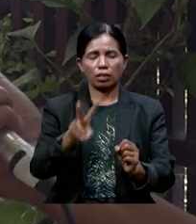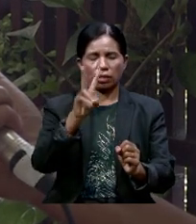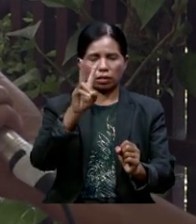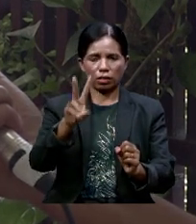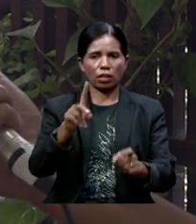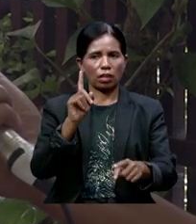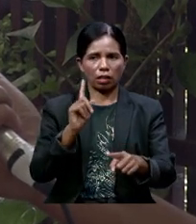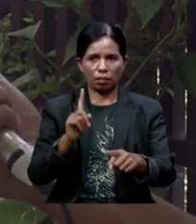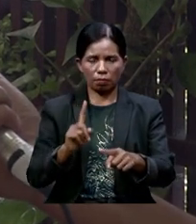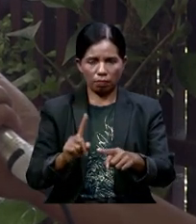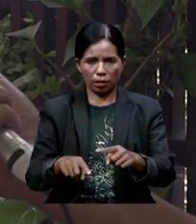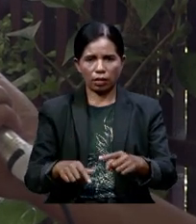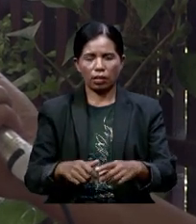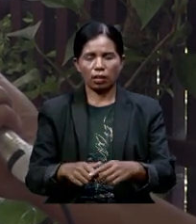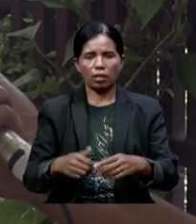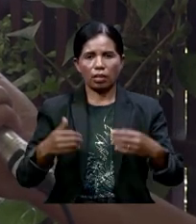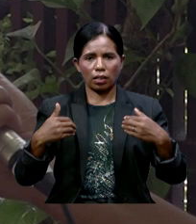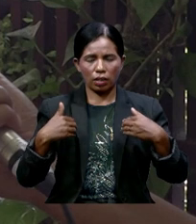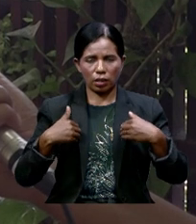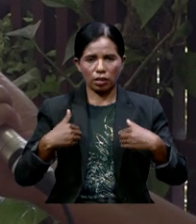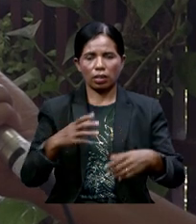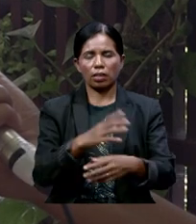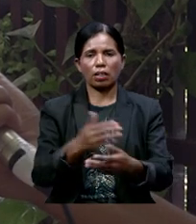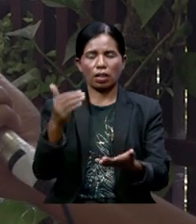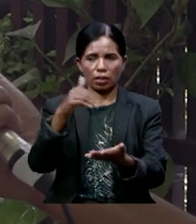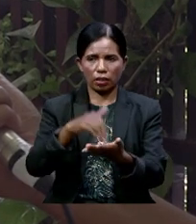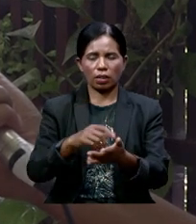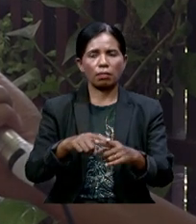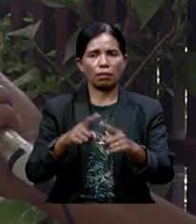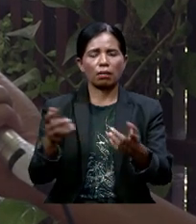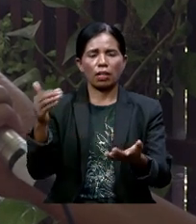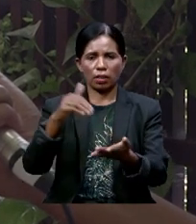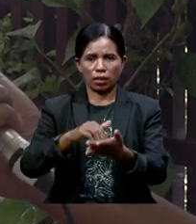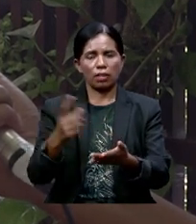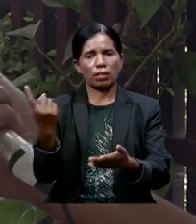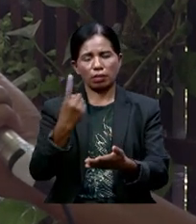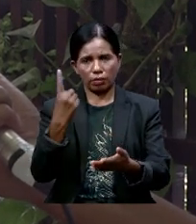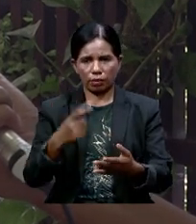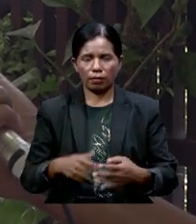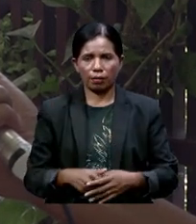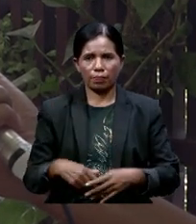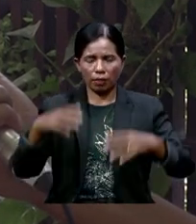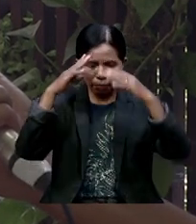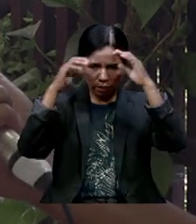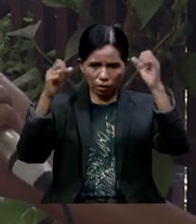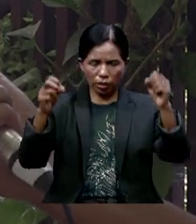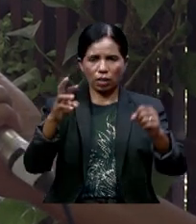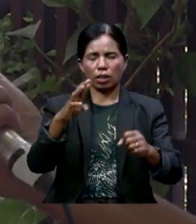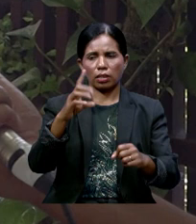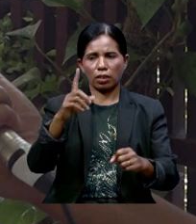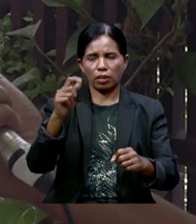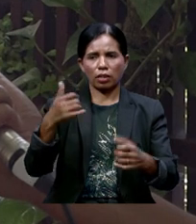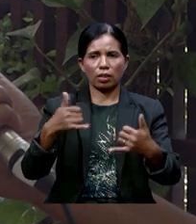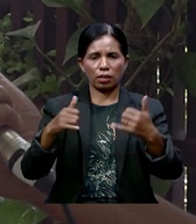né la belle acontece fila fale mas né acontece bebê presidente da República Halimar